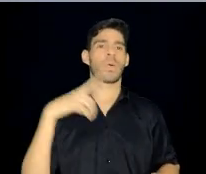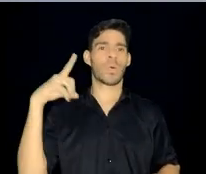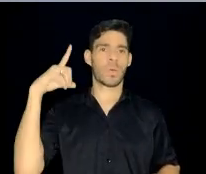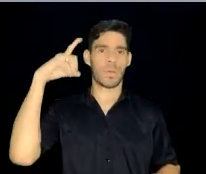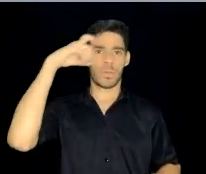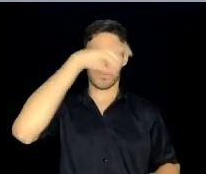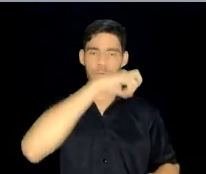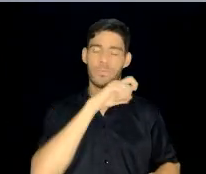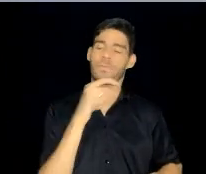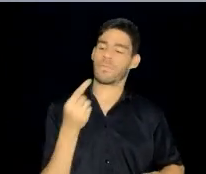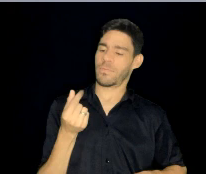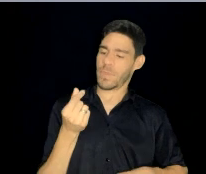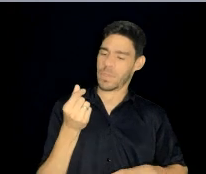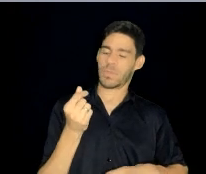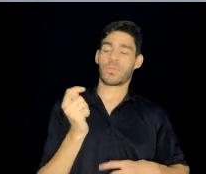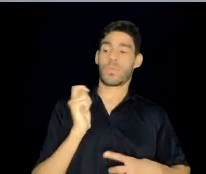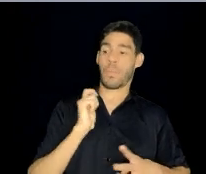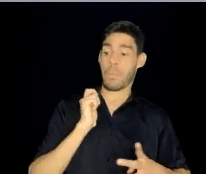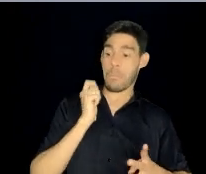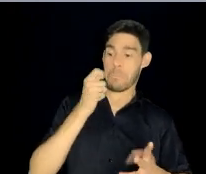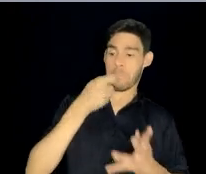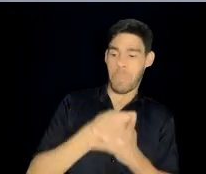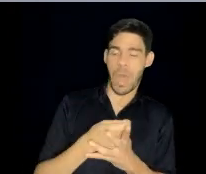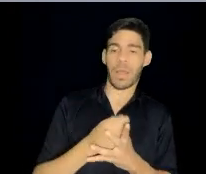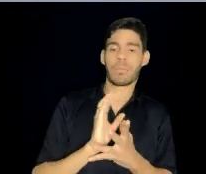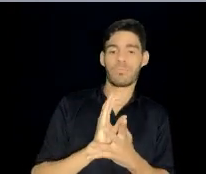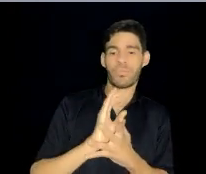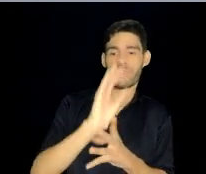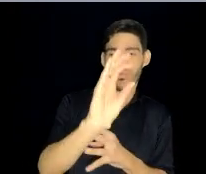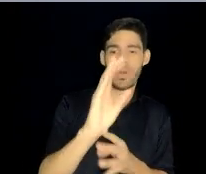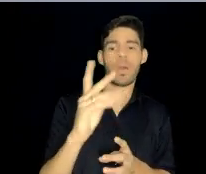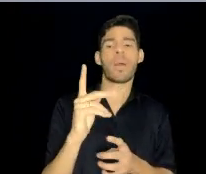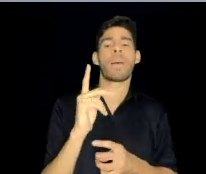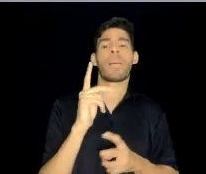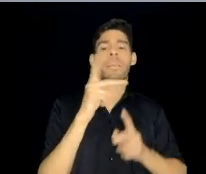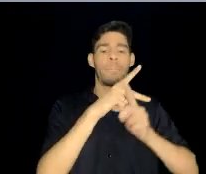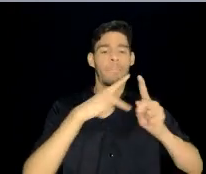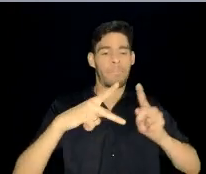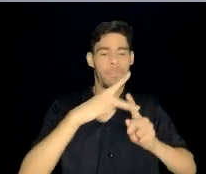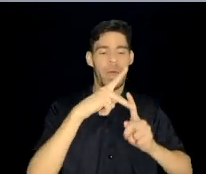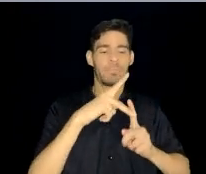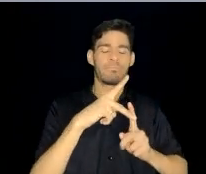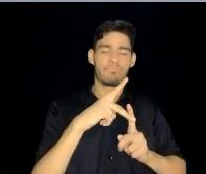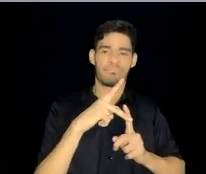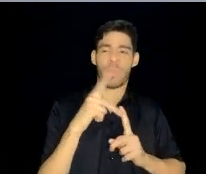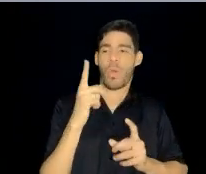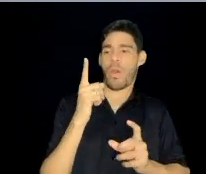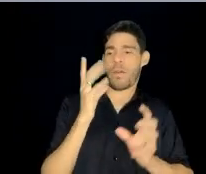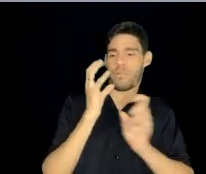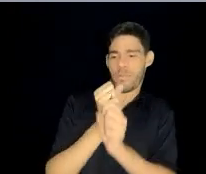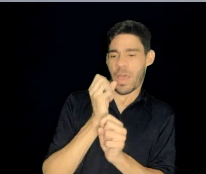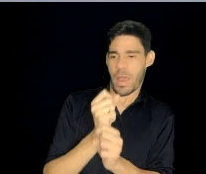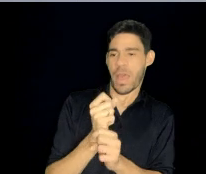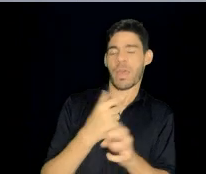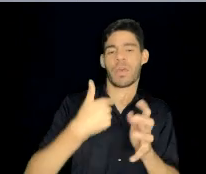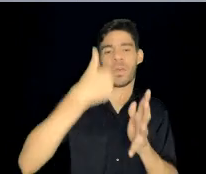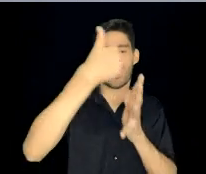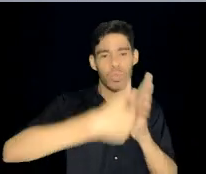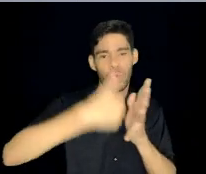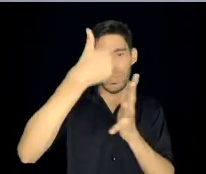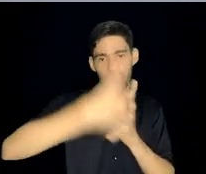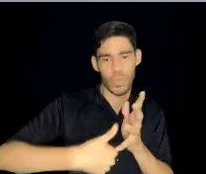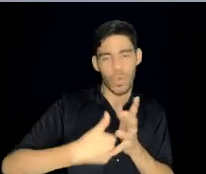situação difícil, né, e que os valores que deveriam ser destinados à contribuição previdenciária, aqueles valores que